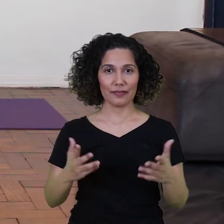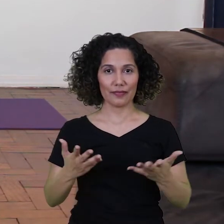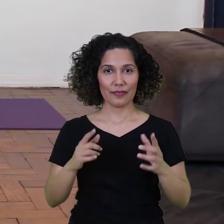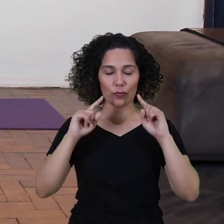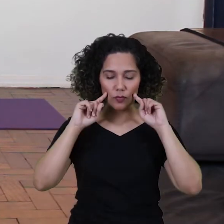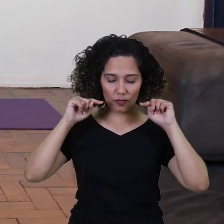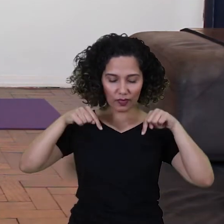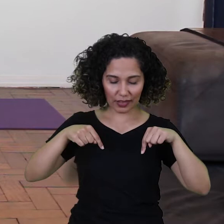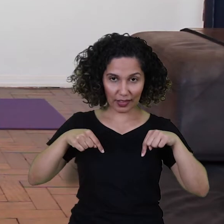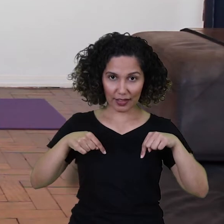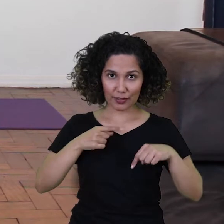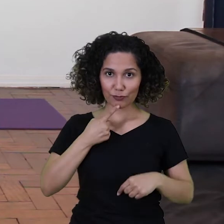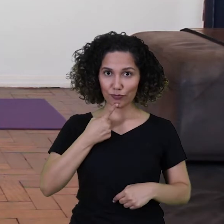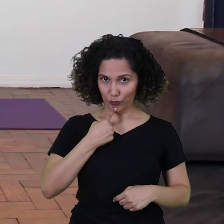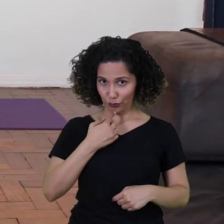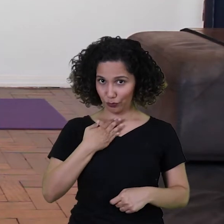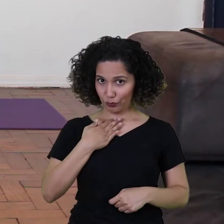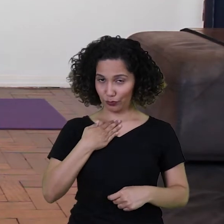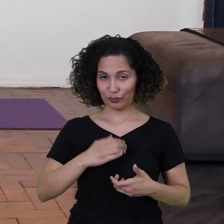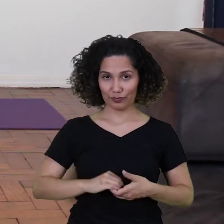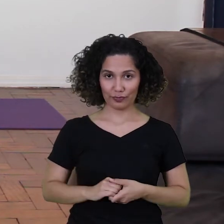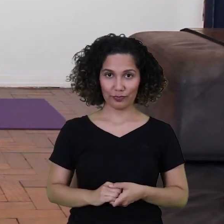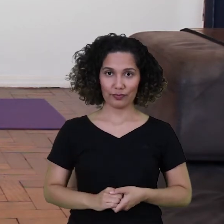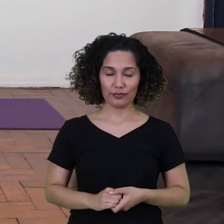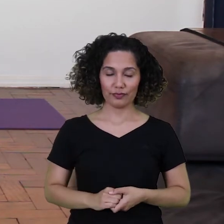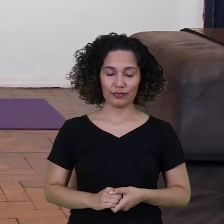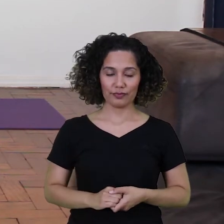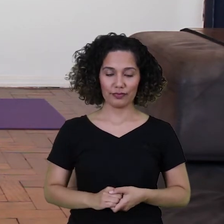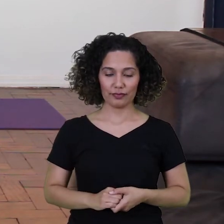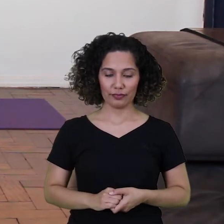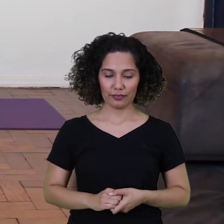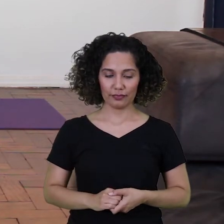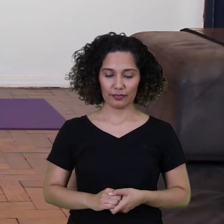Leva a cabeça lá para baixo. Leva o queixo lá pro peito.